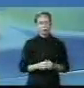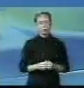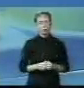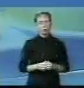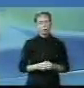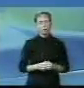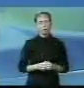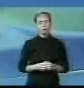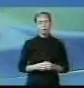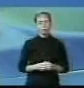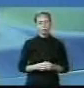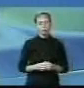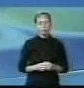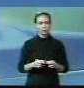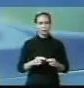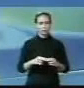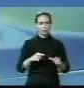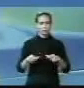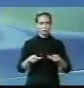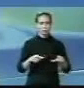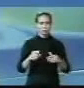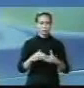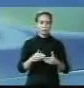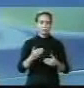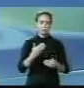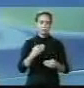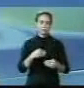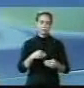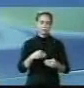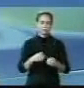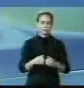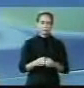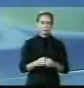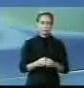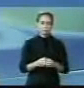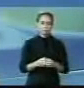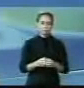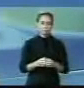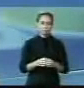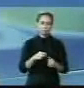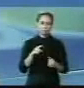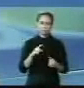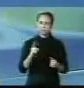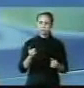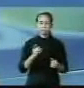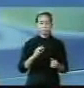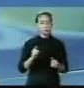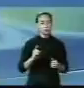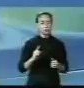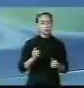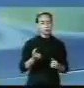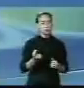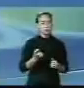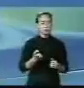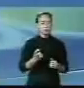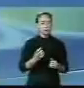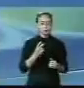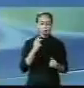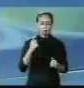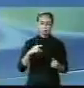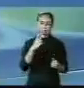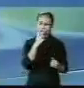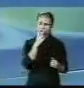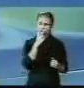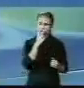Geralmente utilizado para serviços internos, assim, que você não queira que todo mundo saiba que existe esse serviço na internet, mas também trabalha